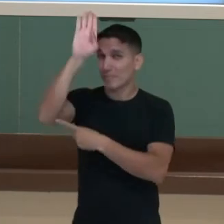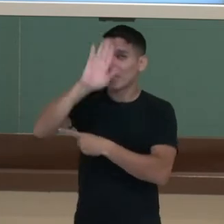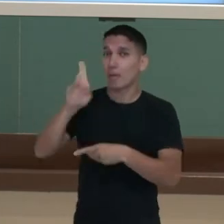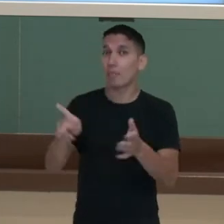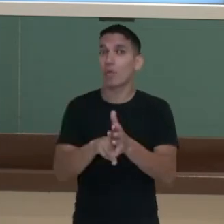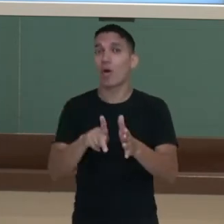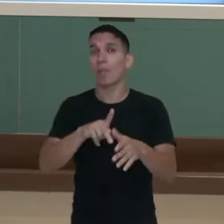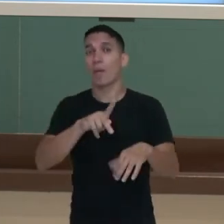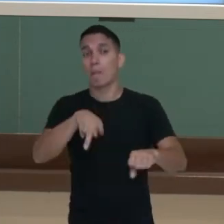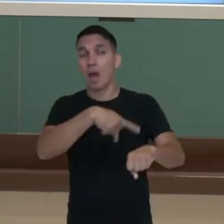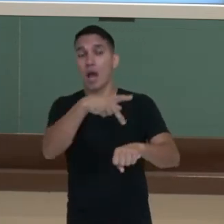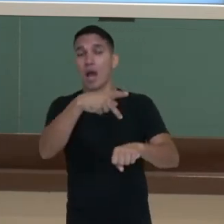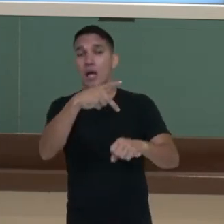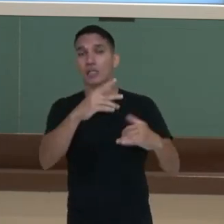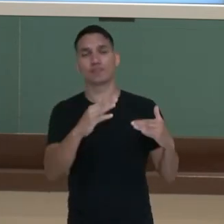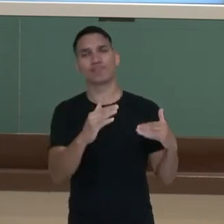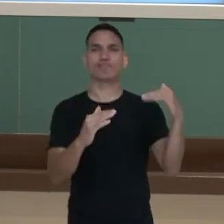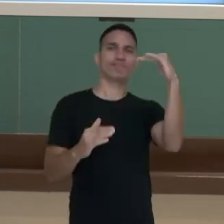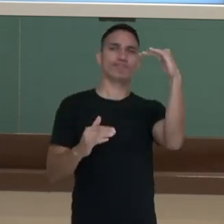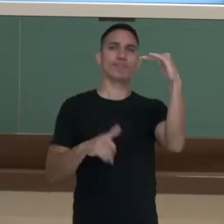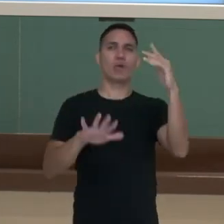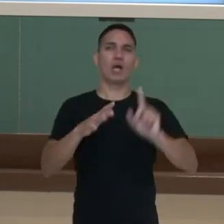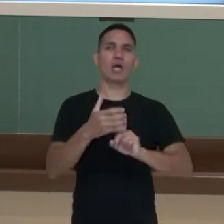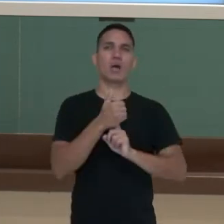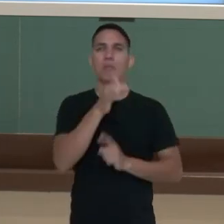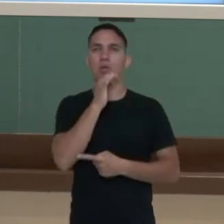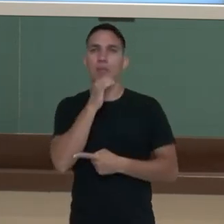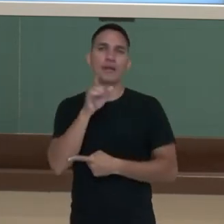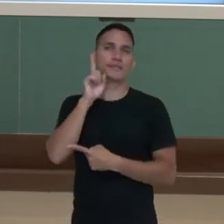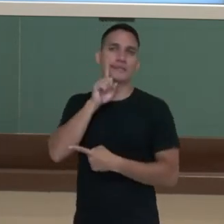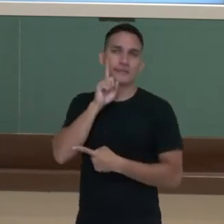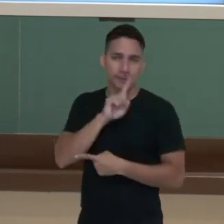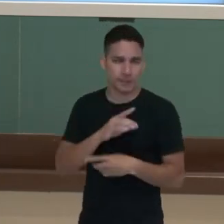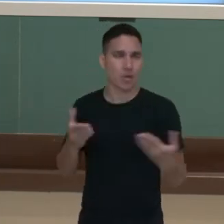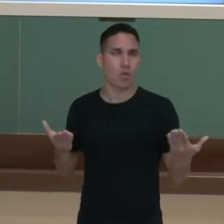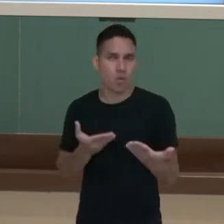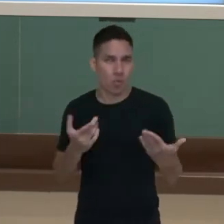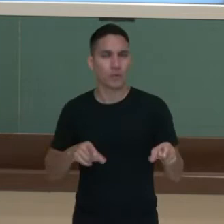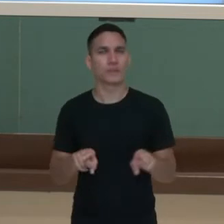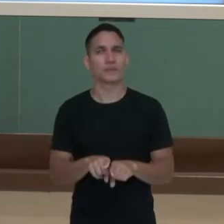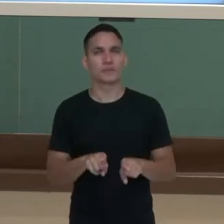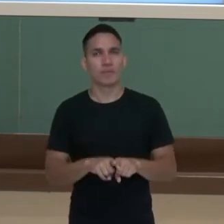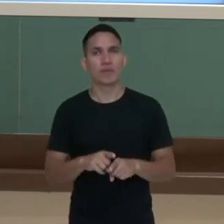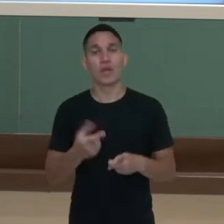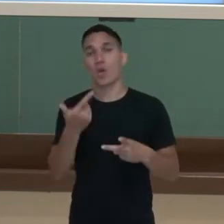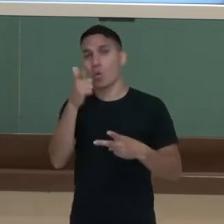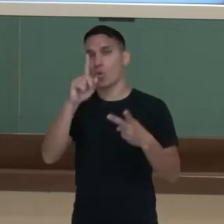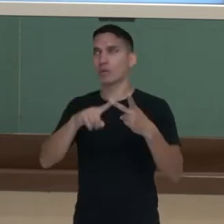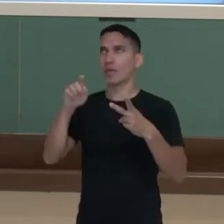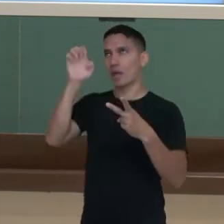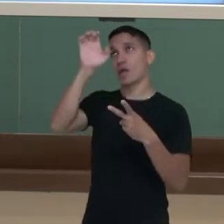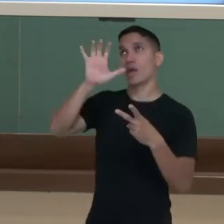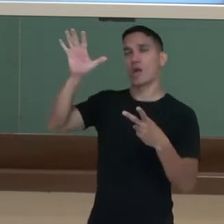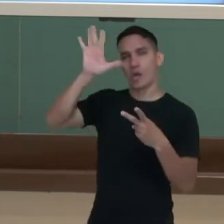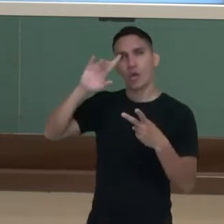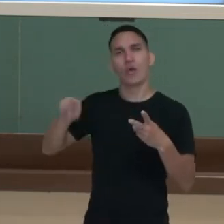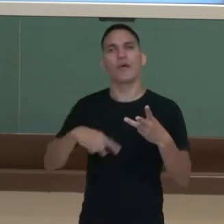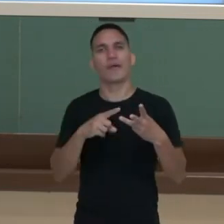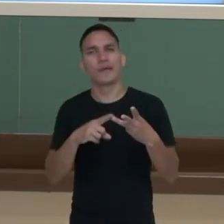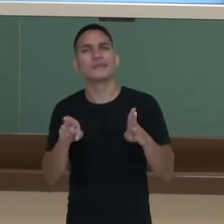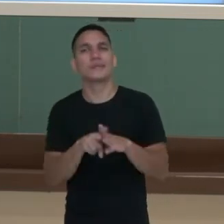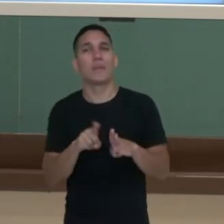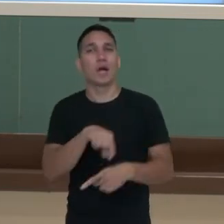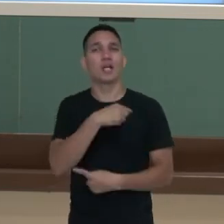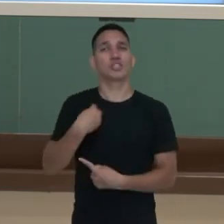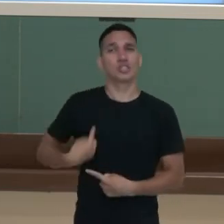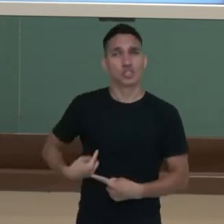né, e nações dominantes, como os Estados Unidos da América atualmente, nações da Europa, até mesmo a China